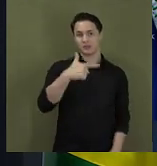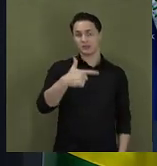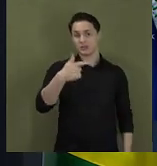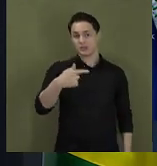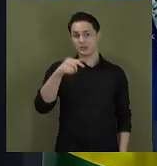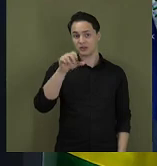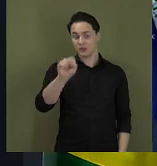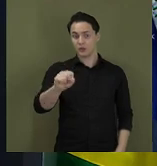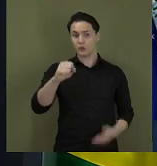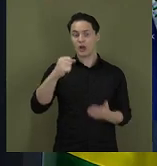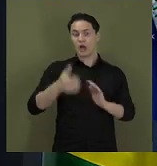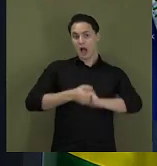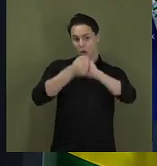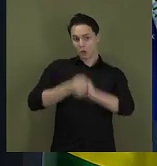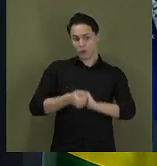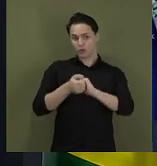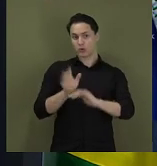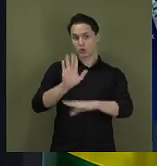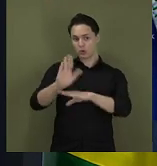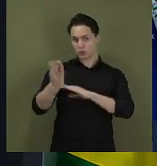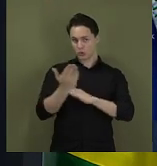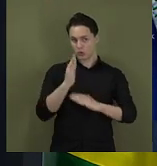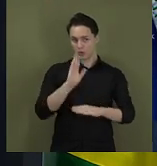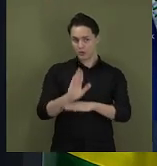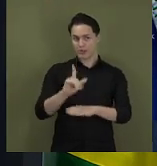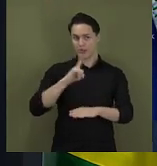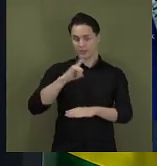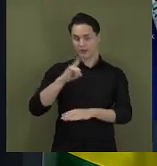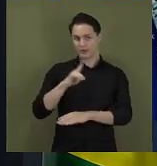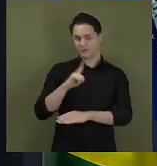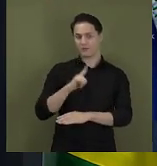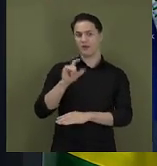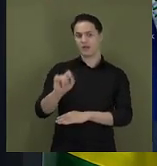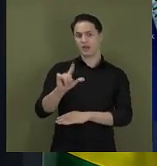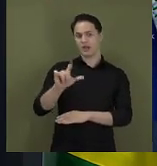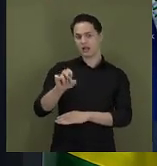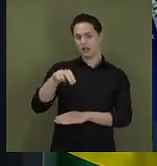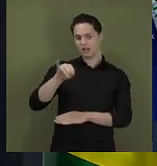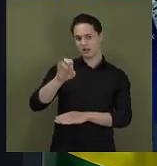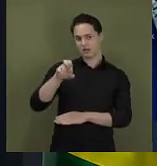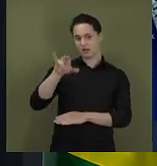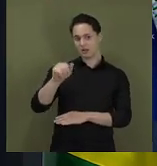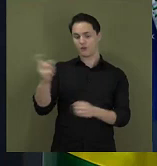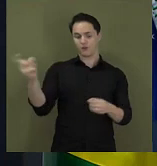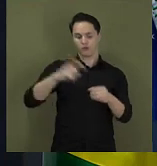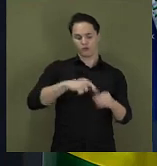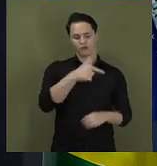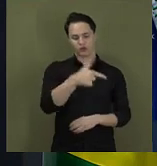278 acordos de colaboração e leniência em que obteve o compromisso de devolução de